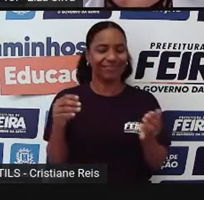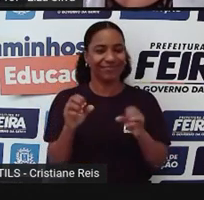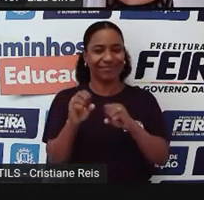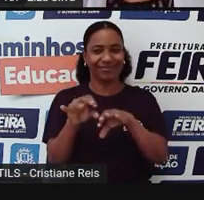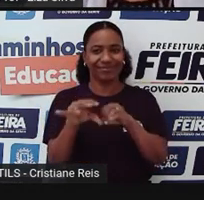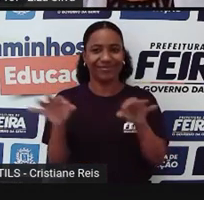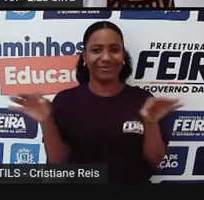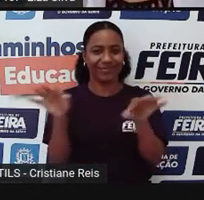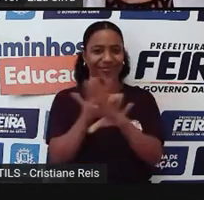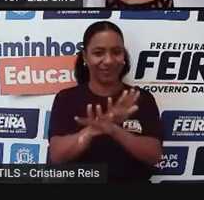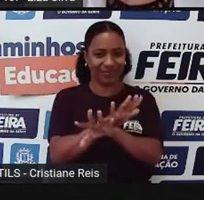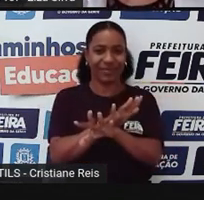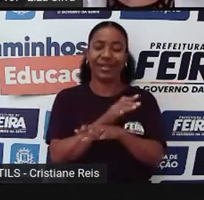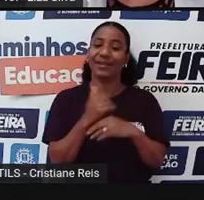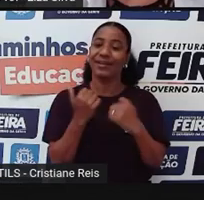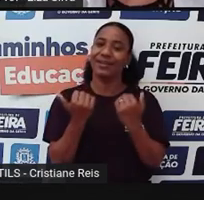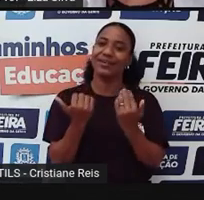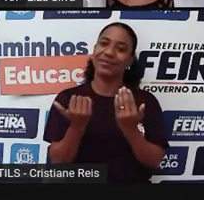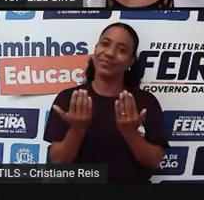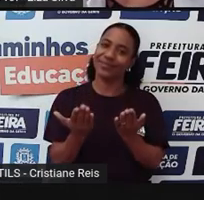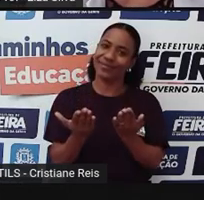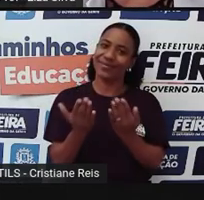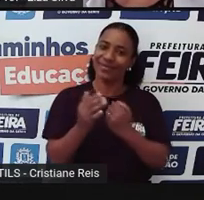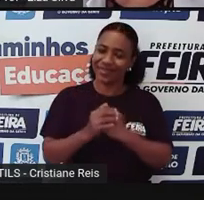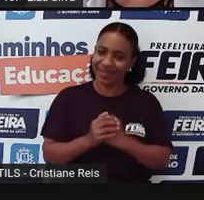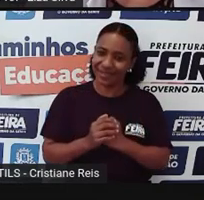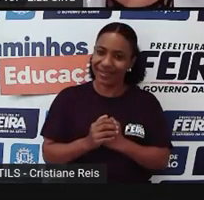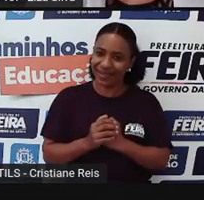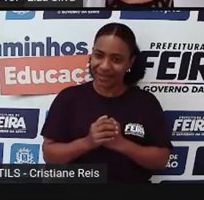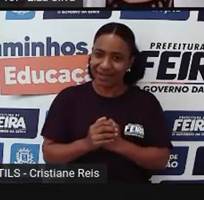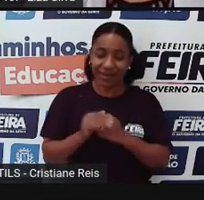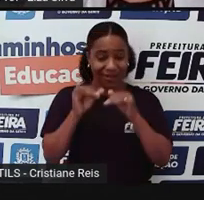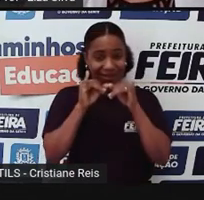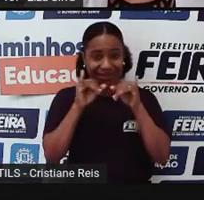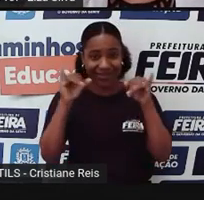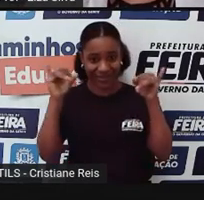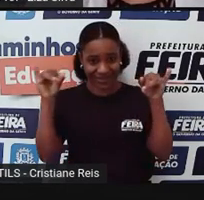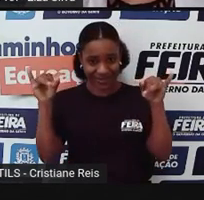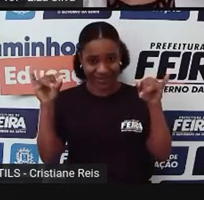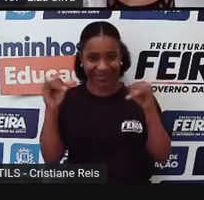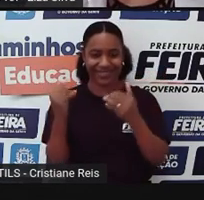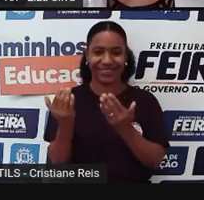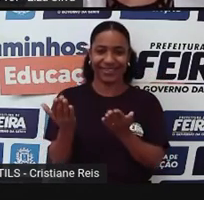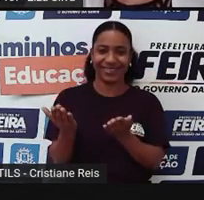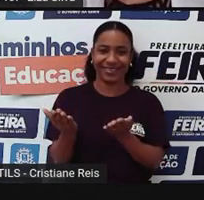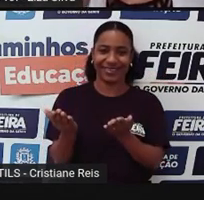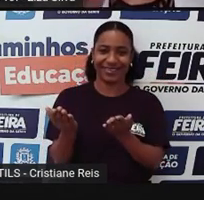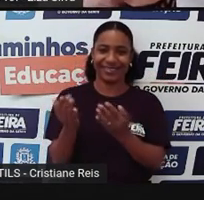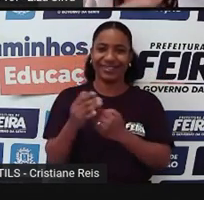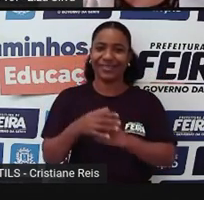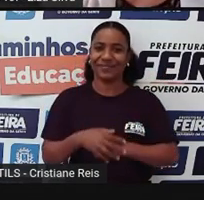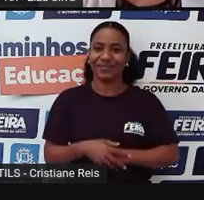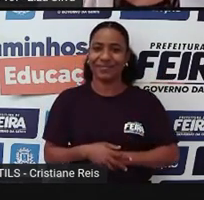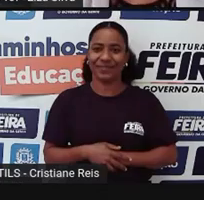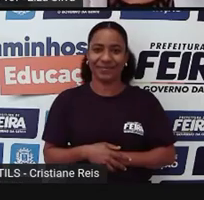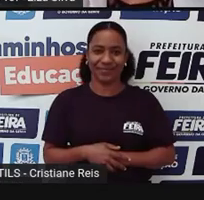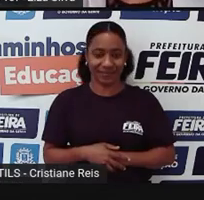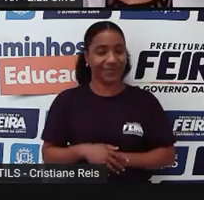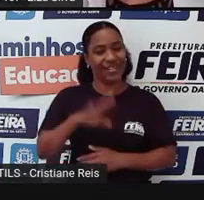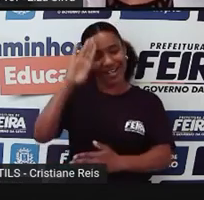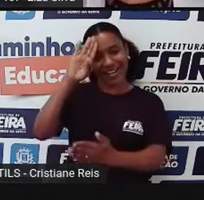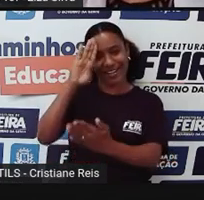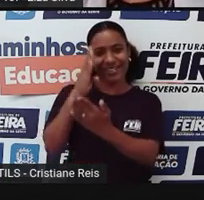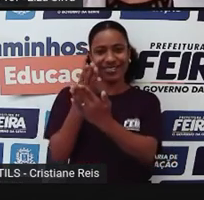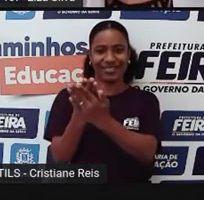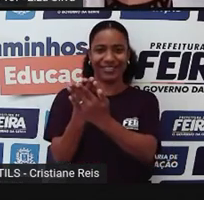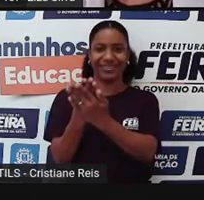sala e eu deixo para vocês uma mensagem beleza yorself acredite em